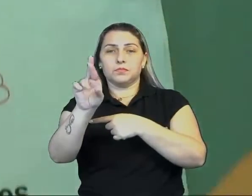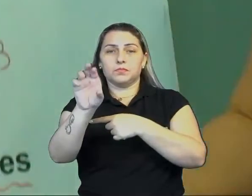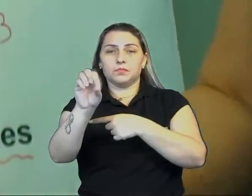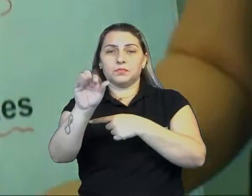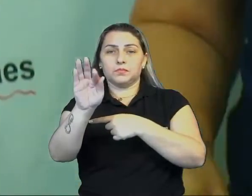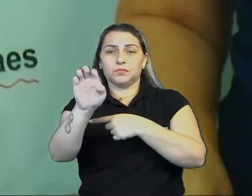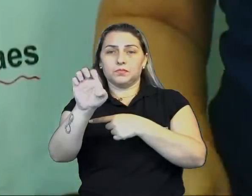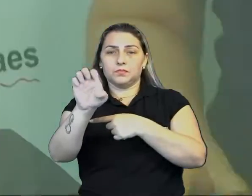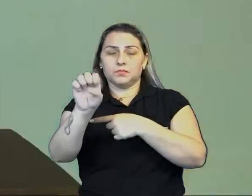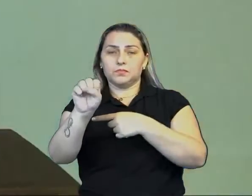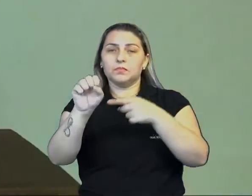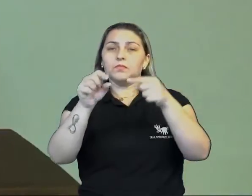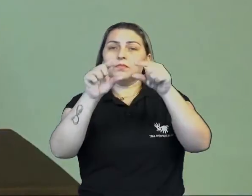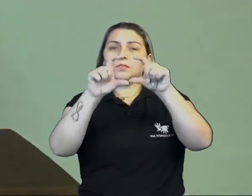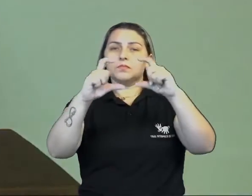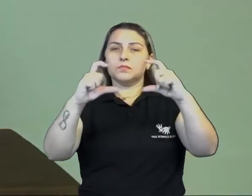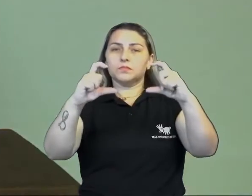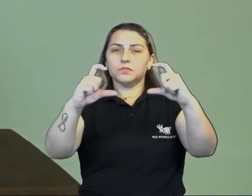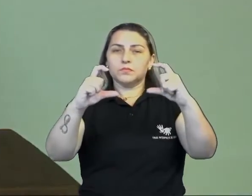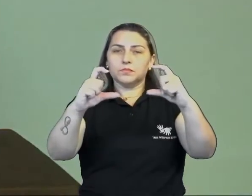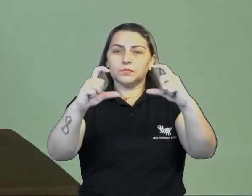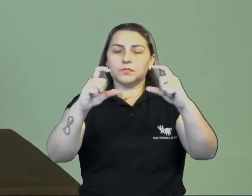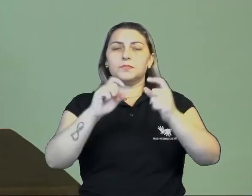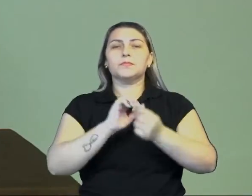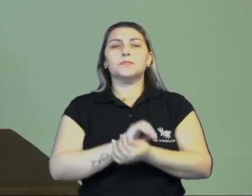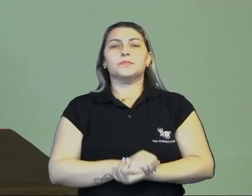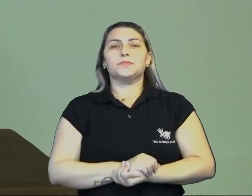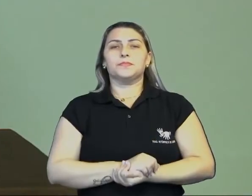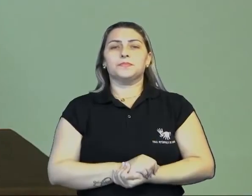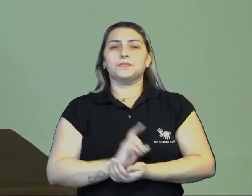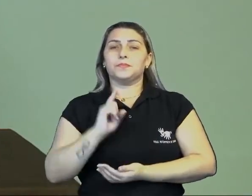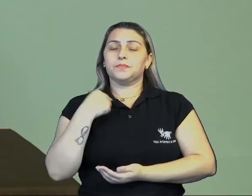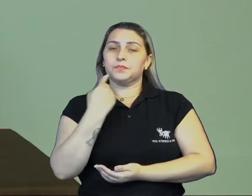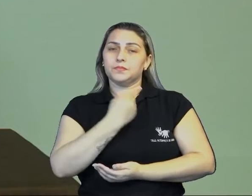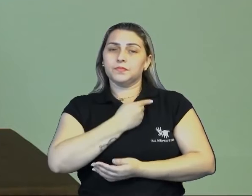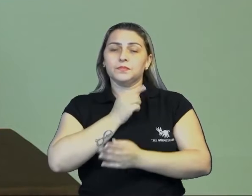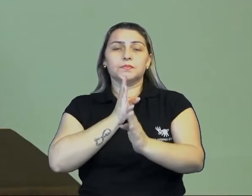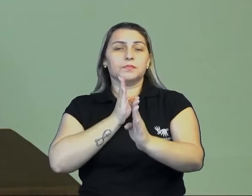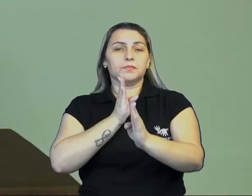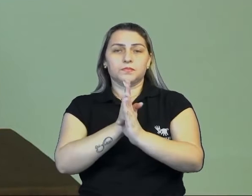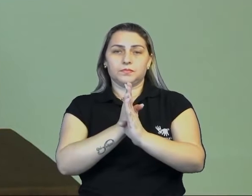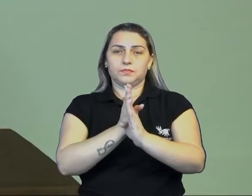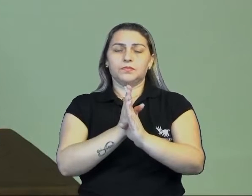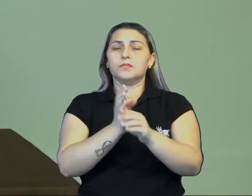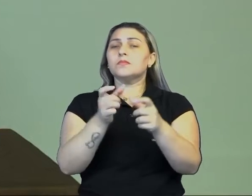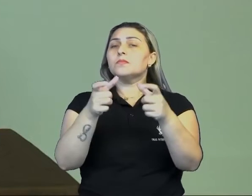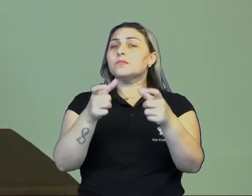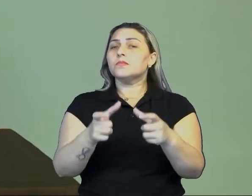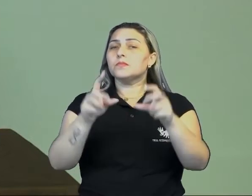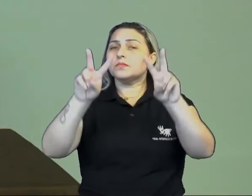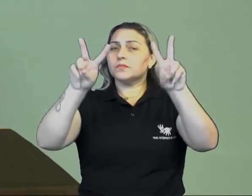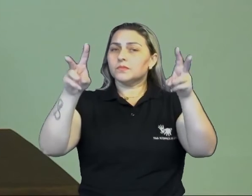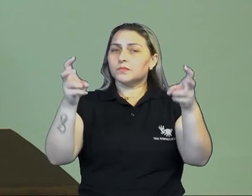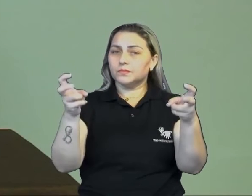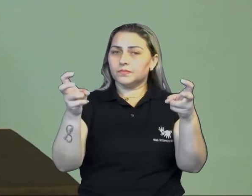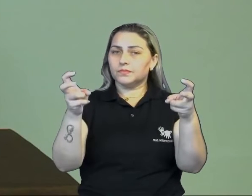estrofes, professora. Isso mesmo, né? Nós identificamos onde é o